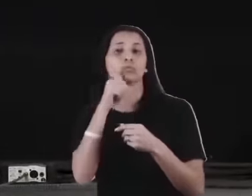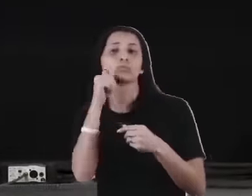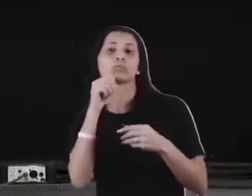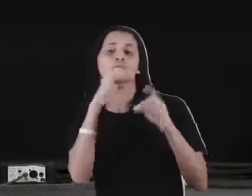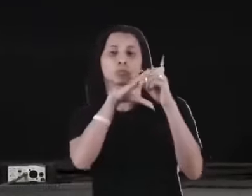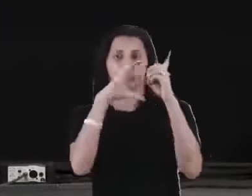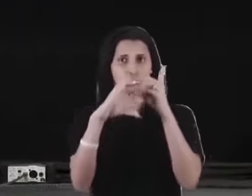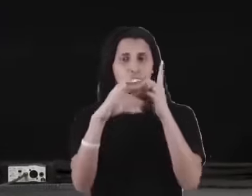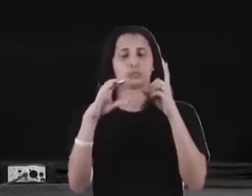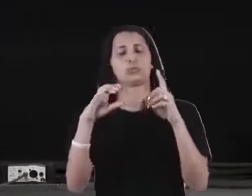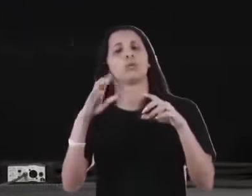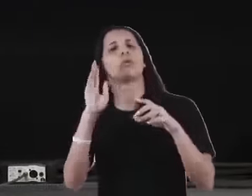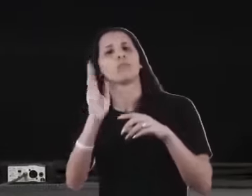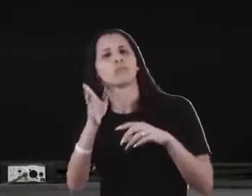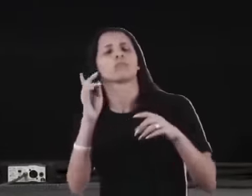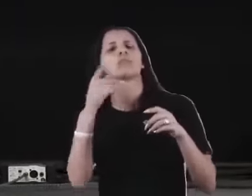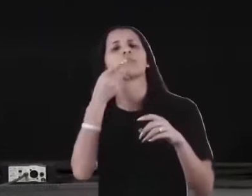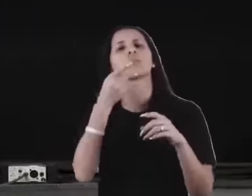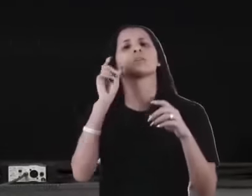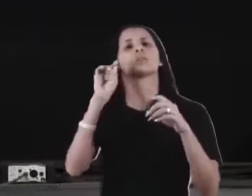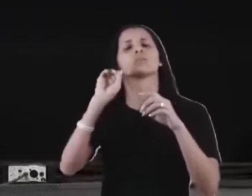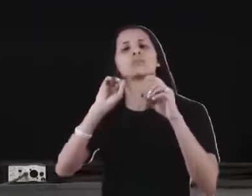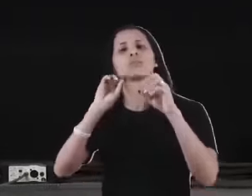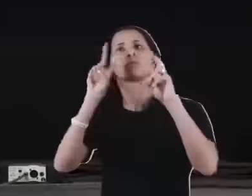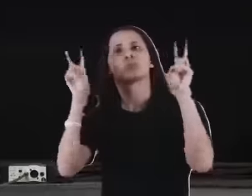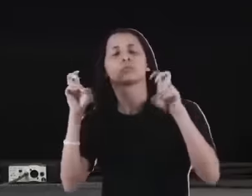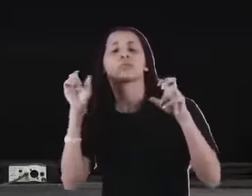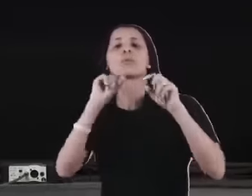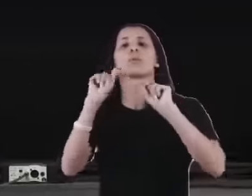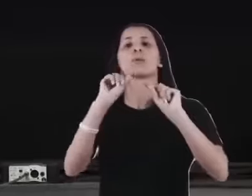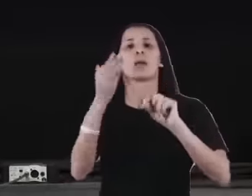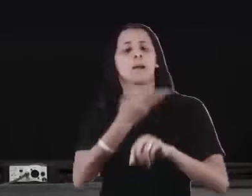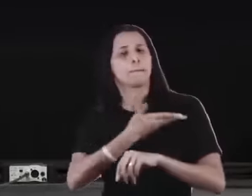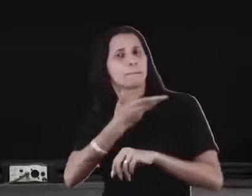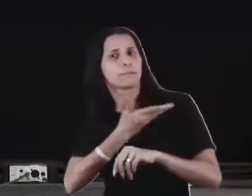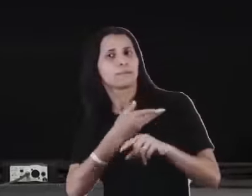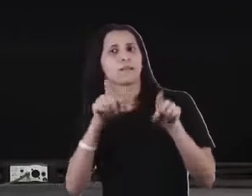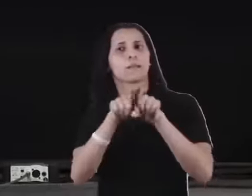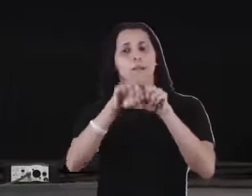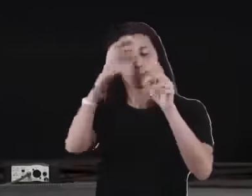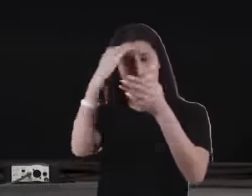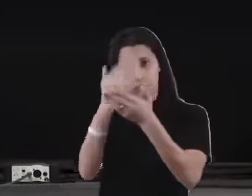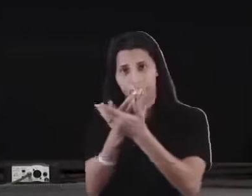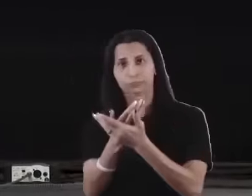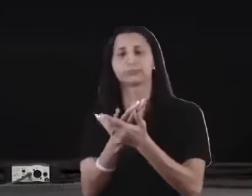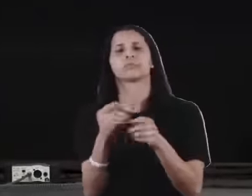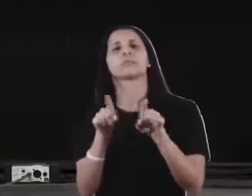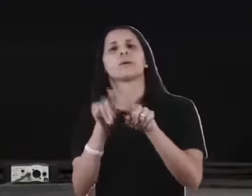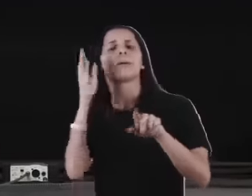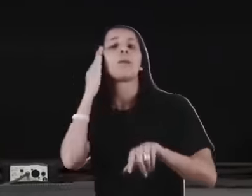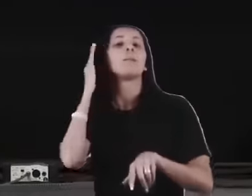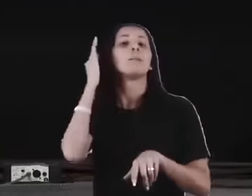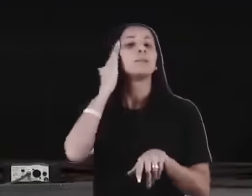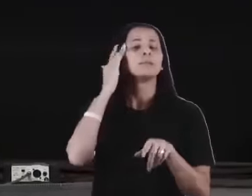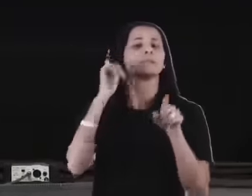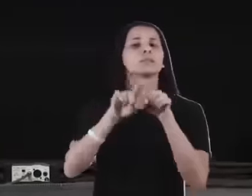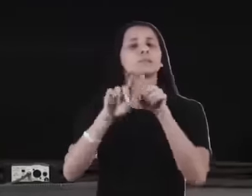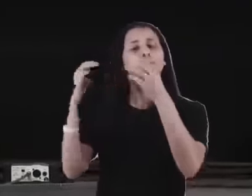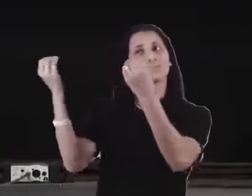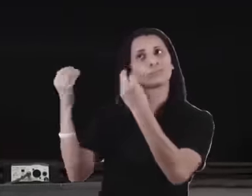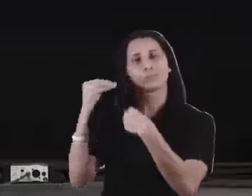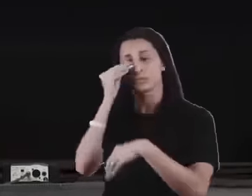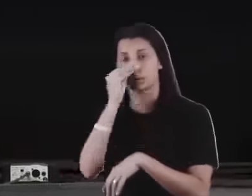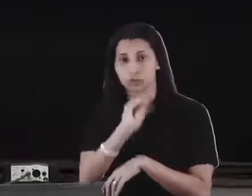falamos sobre amizade falamos sobre confiança falamos sobre sabedoria né falamos sobre rejeição